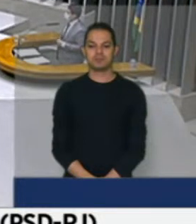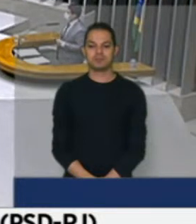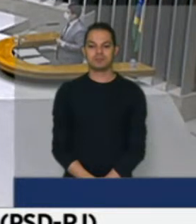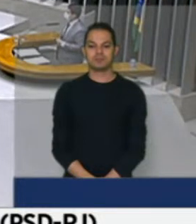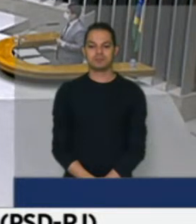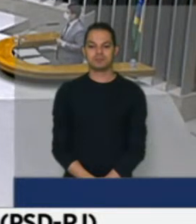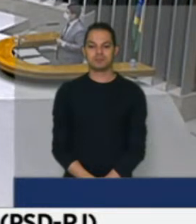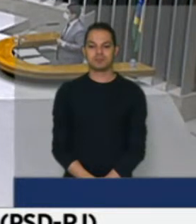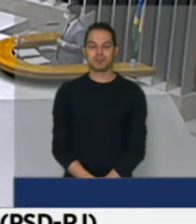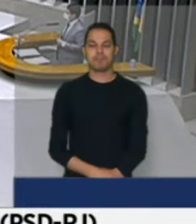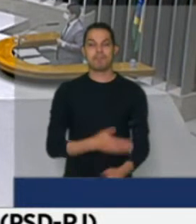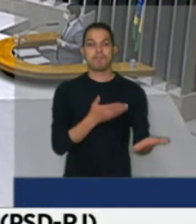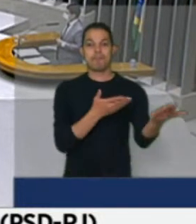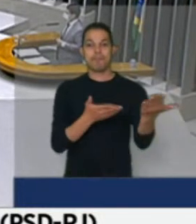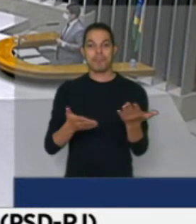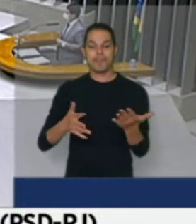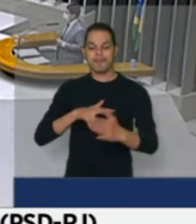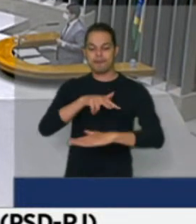Concedo a palavra